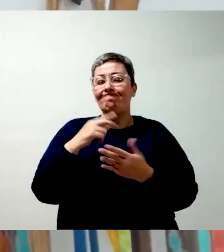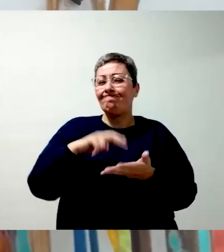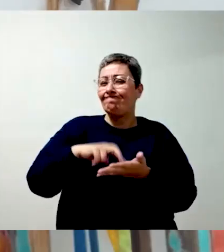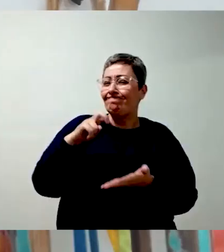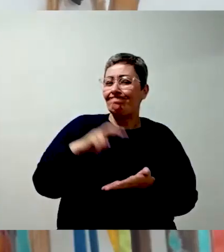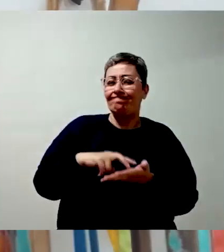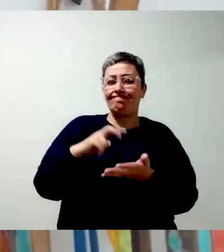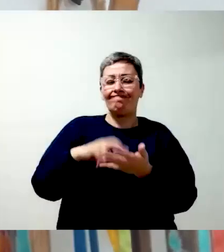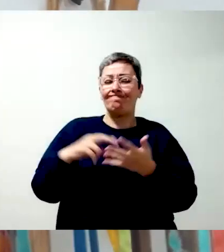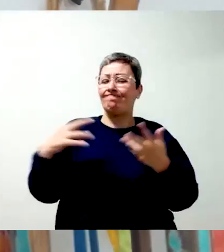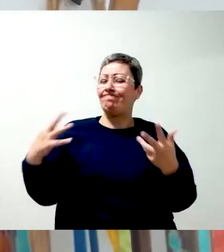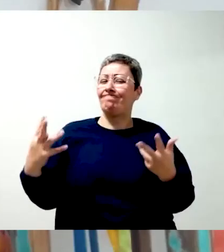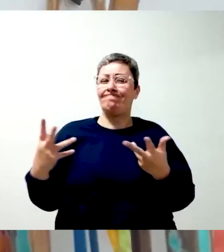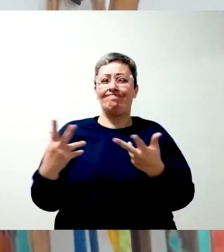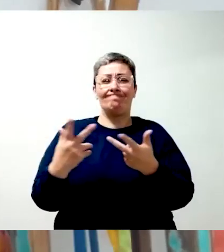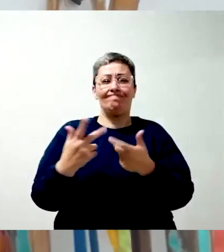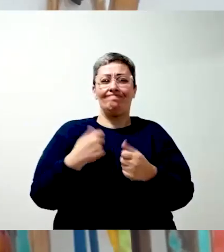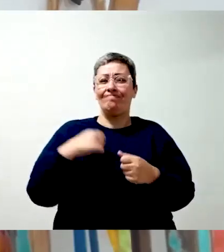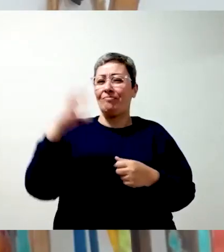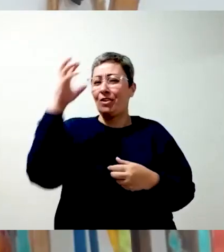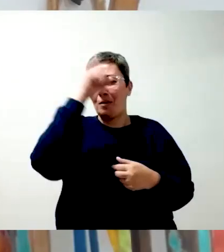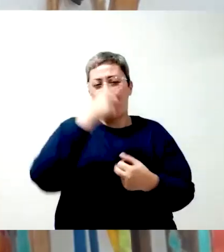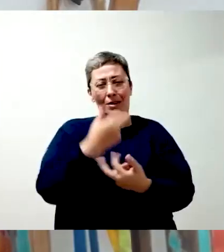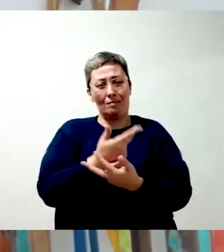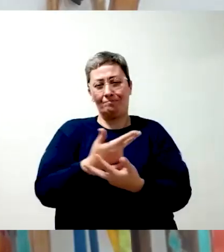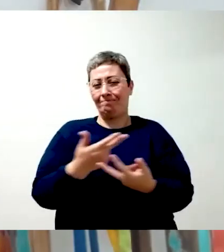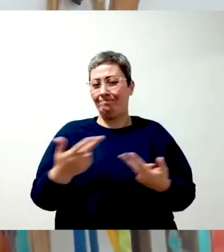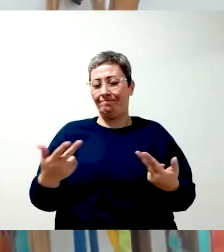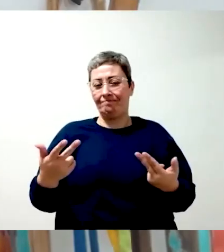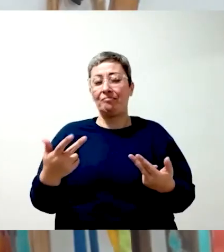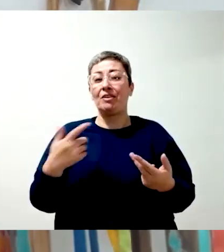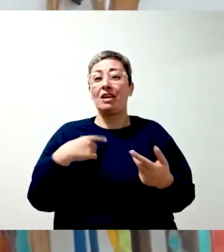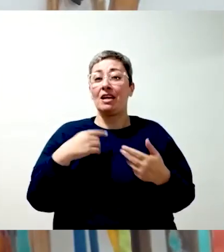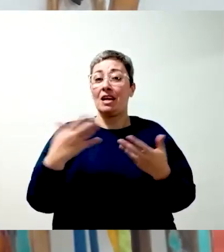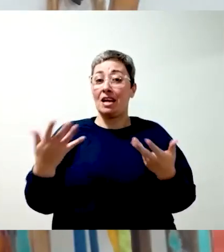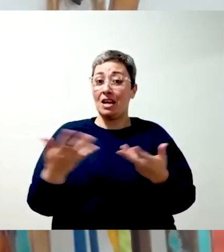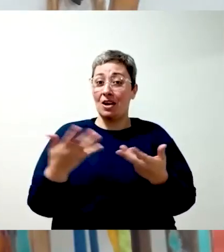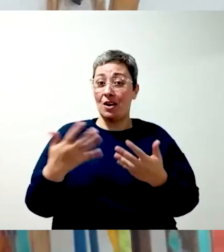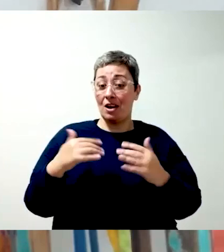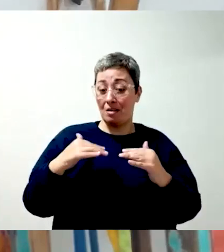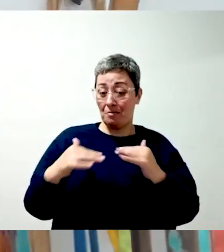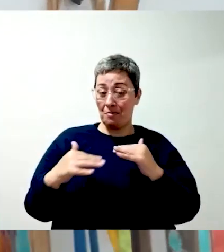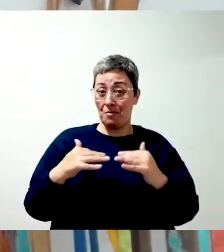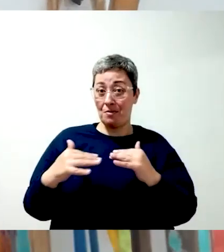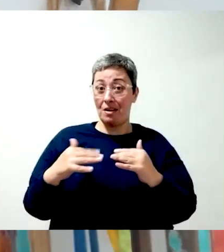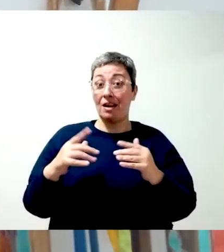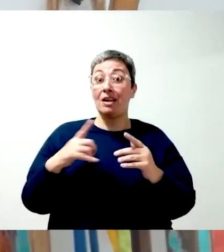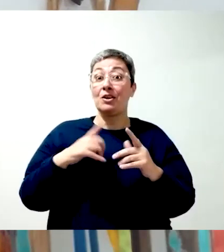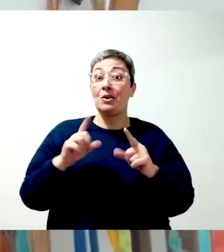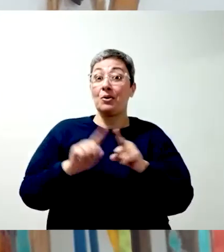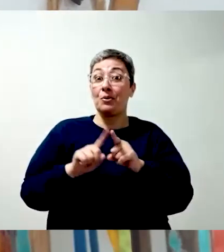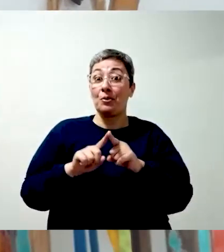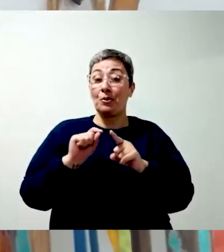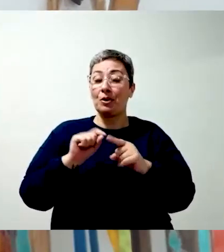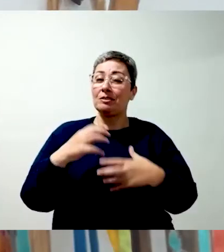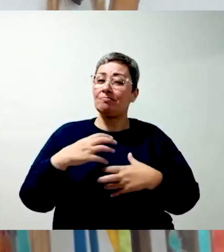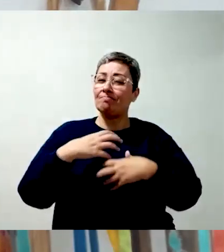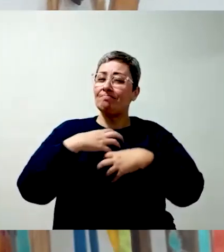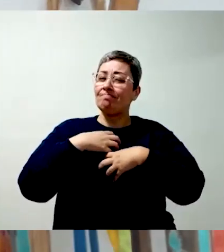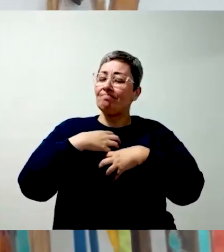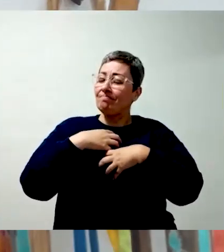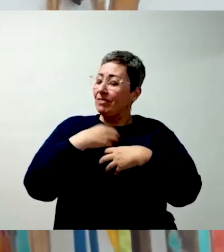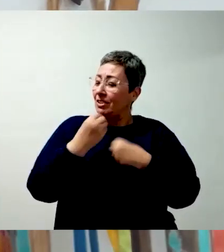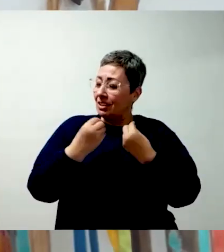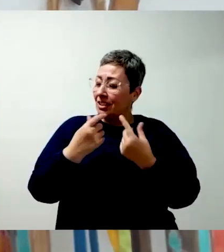uma oportunidade grandiosa de aprender tudo isso. E nesse meu movimento todo de sentir